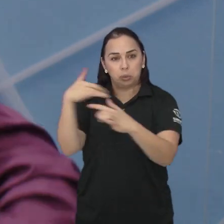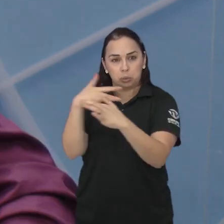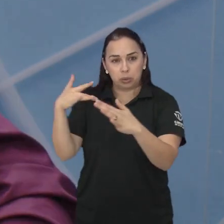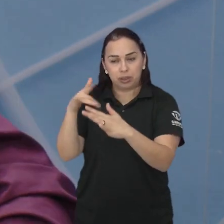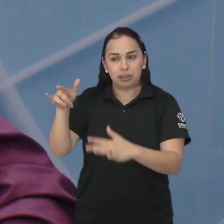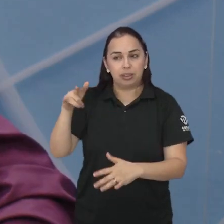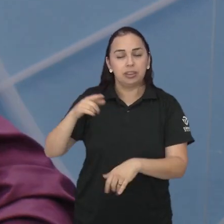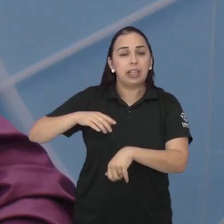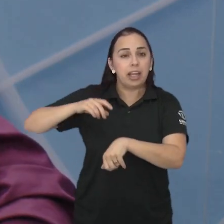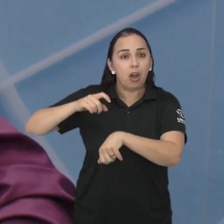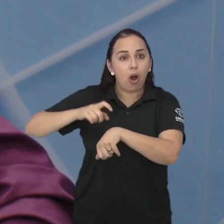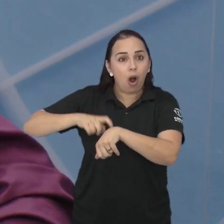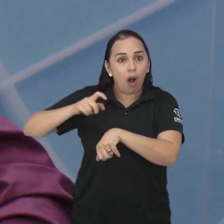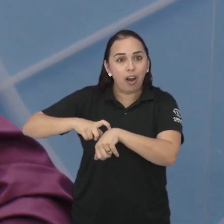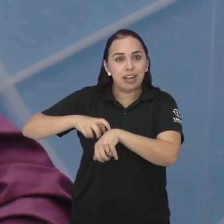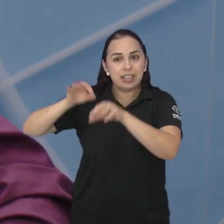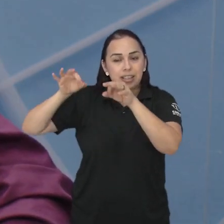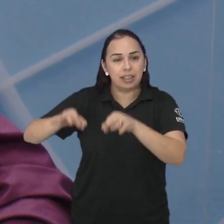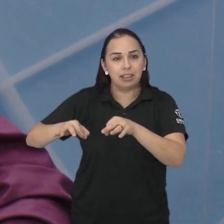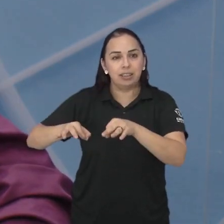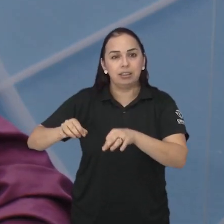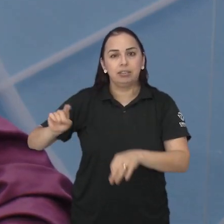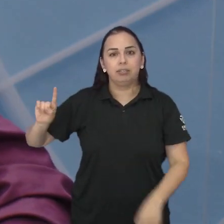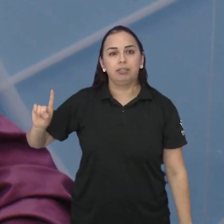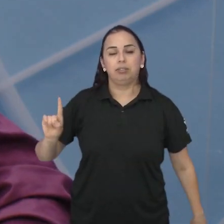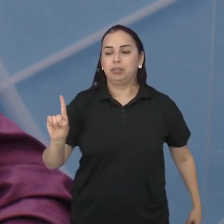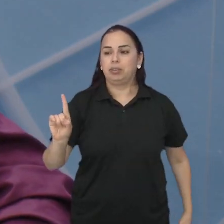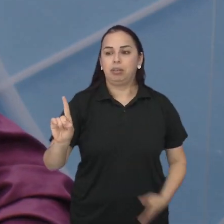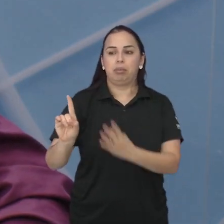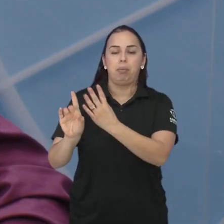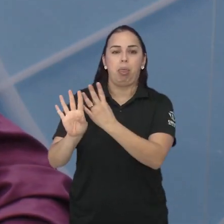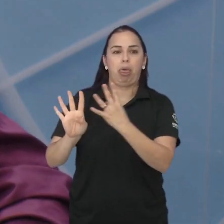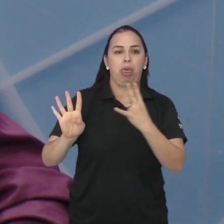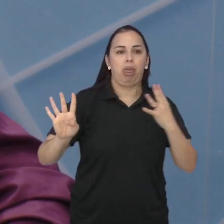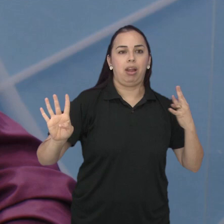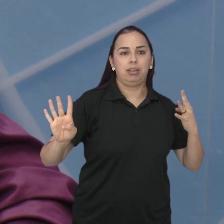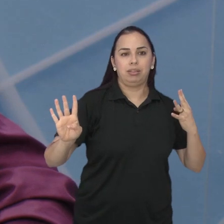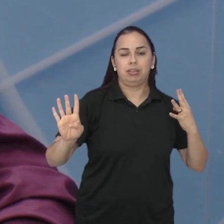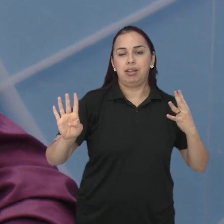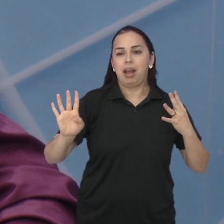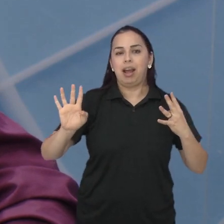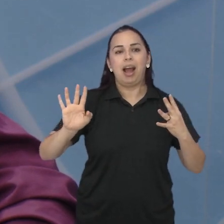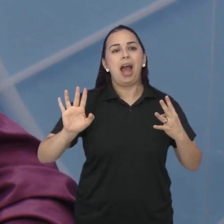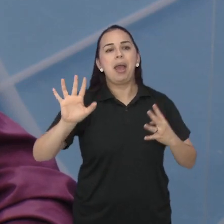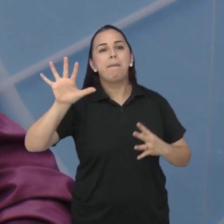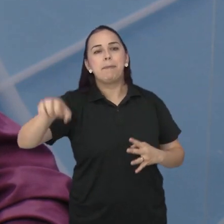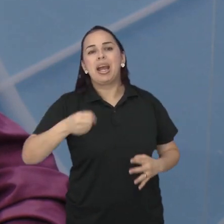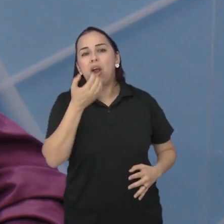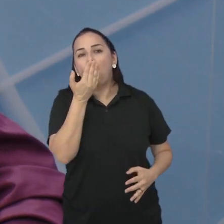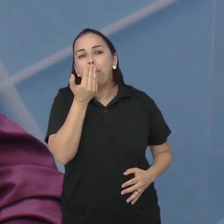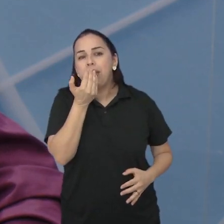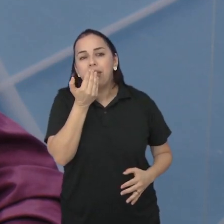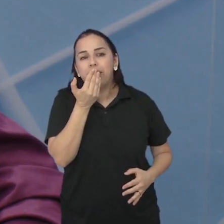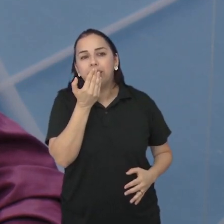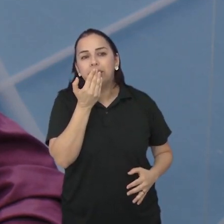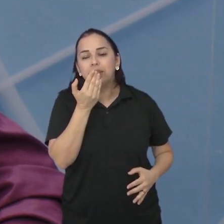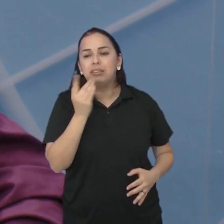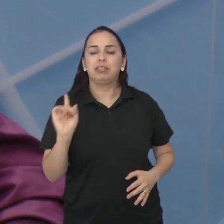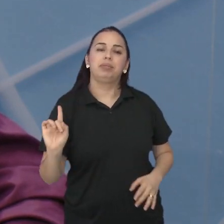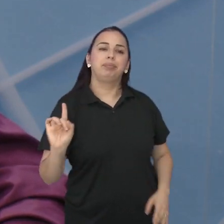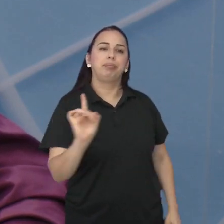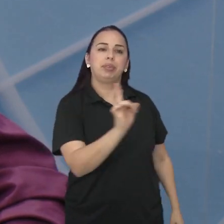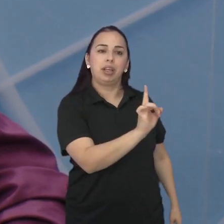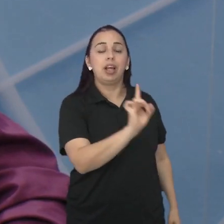acontece em horários, né, separados, a pessoa vai estar ali, forma uma fila, vem todo mundo, pega a sua comida e se